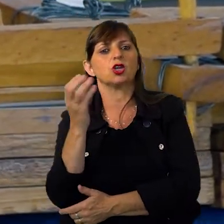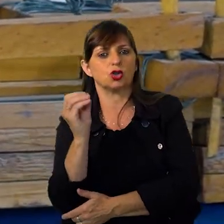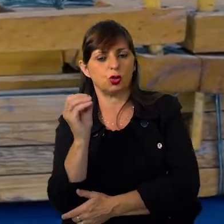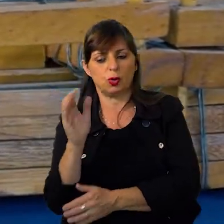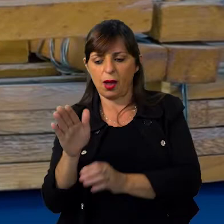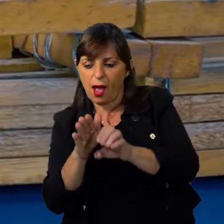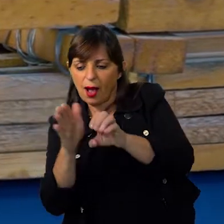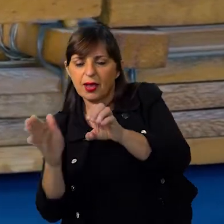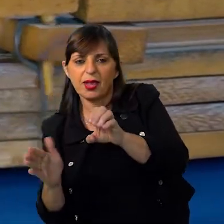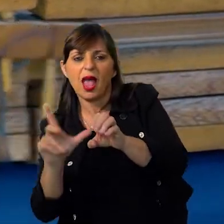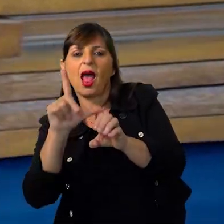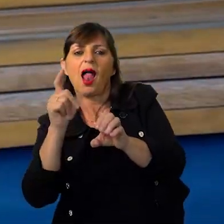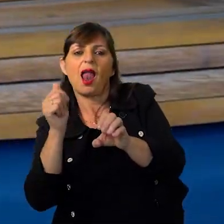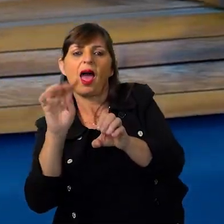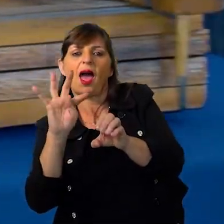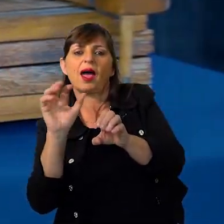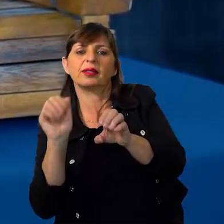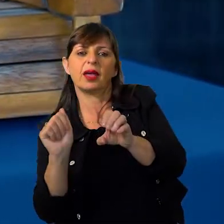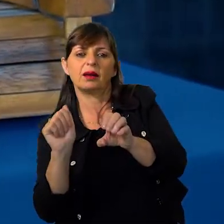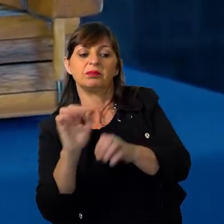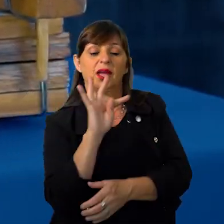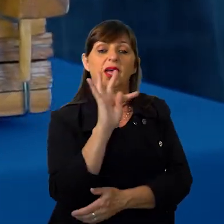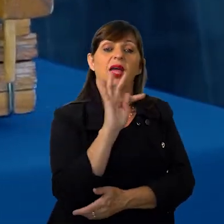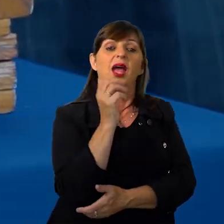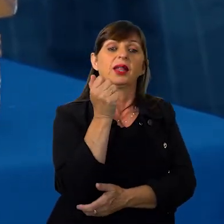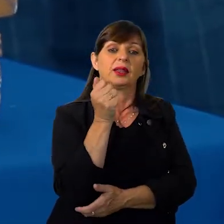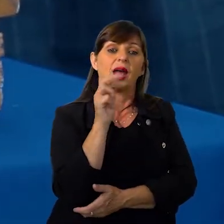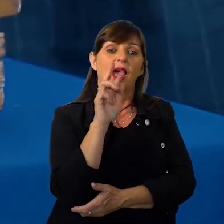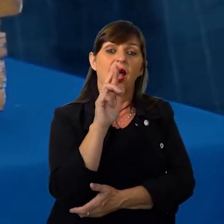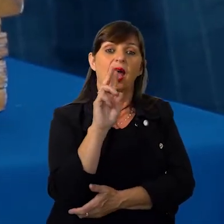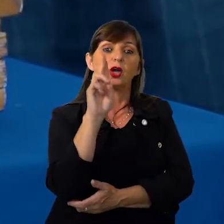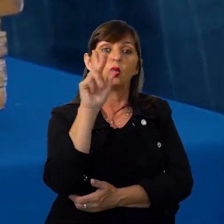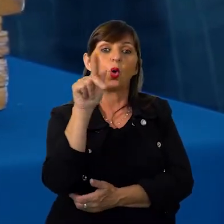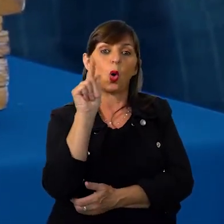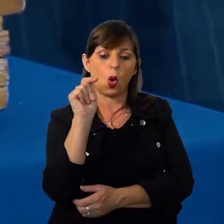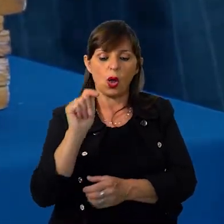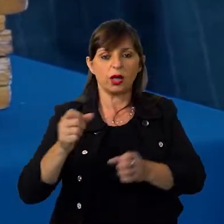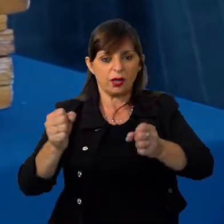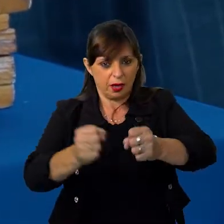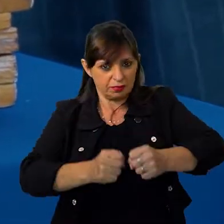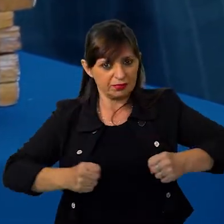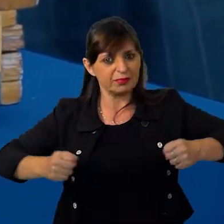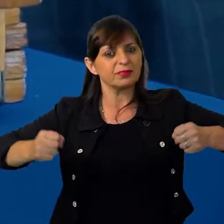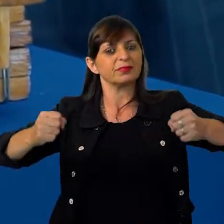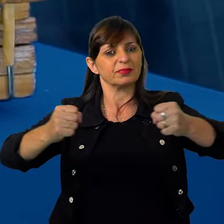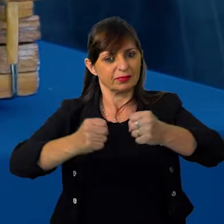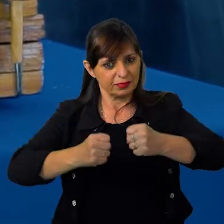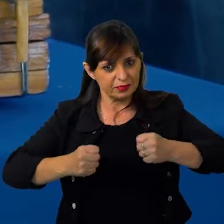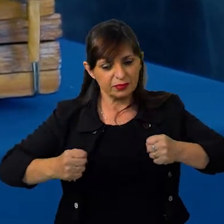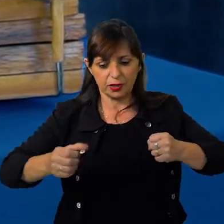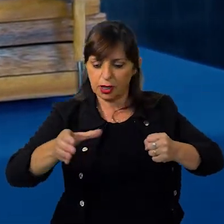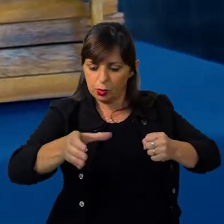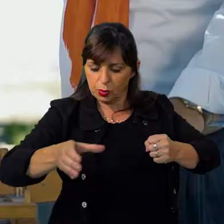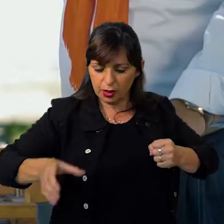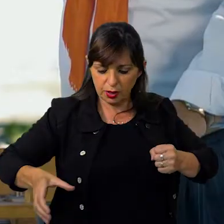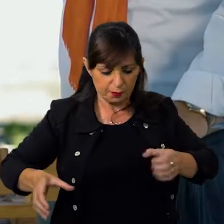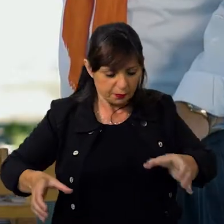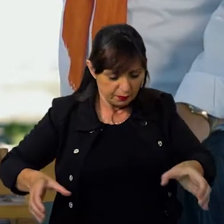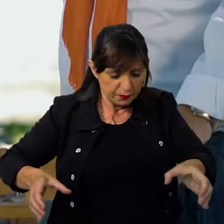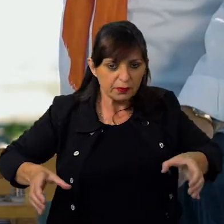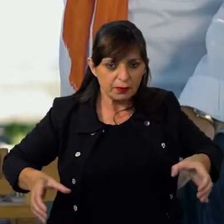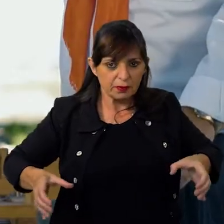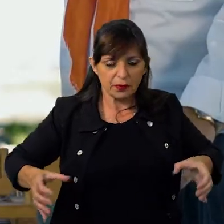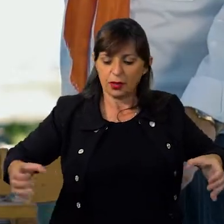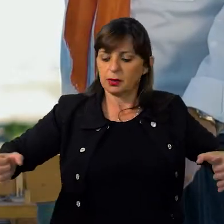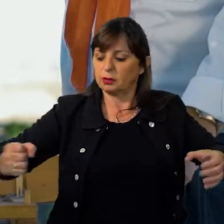a lata Aqui nós temos o o tarugo que segurava os remos na em cada ponta das extremidades da